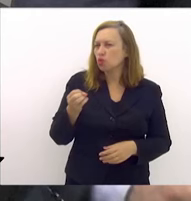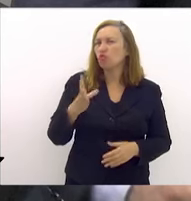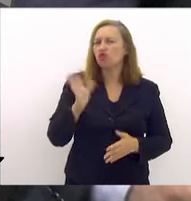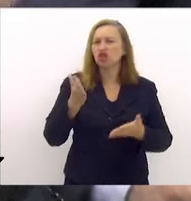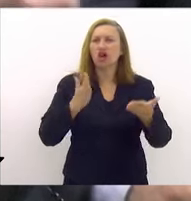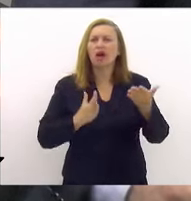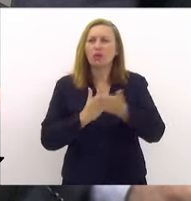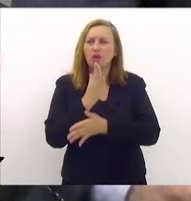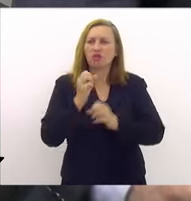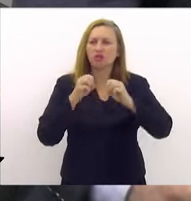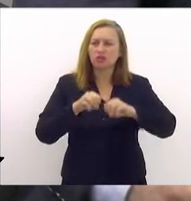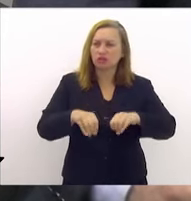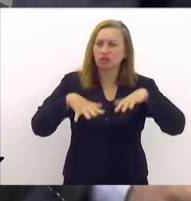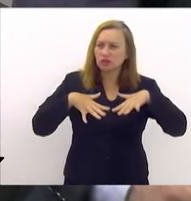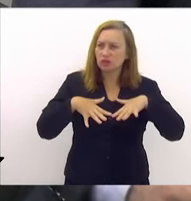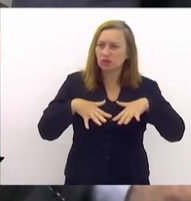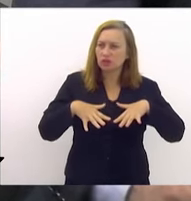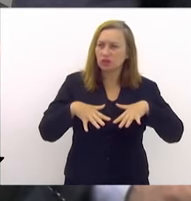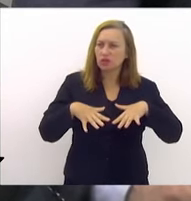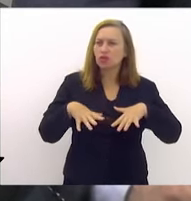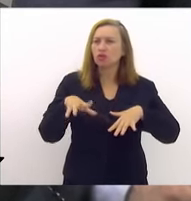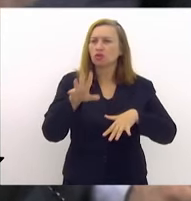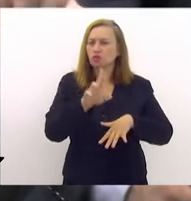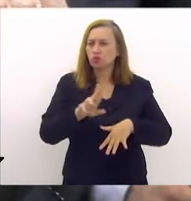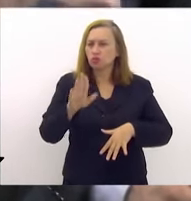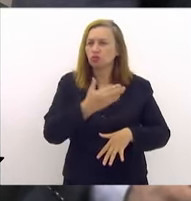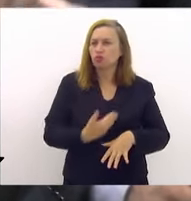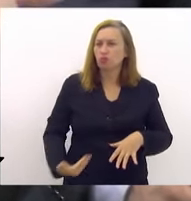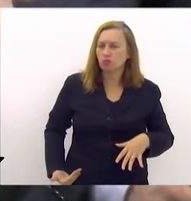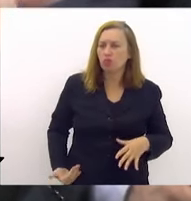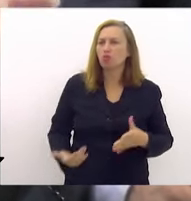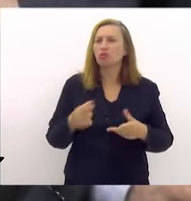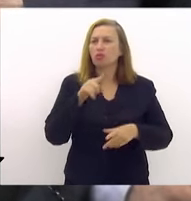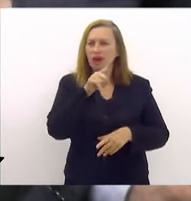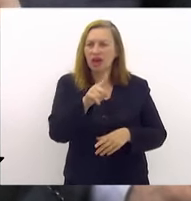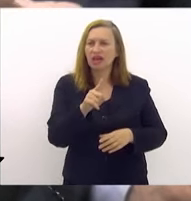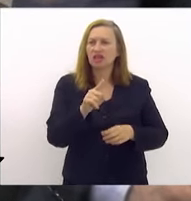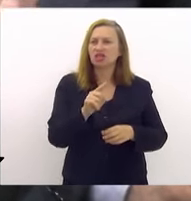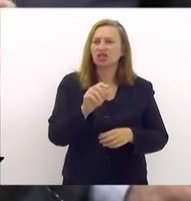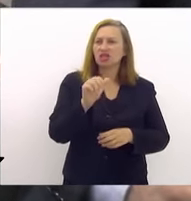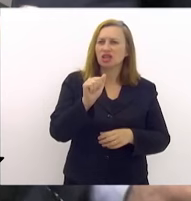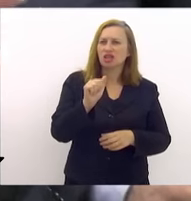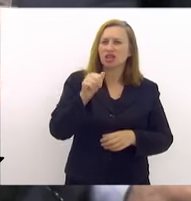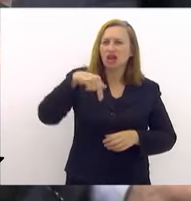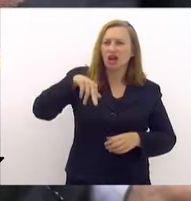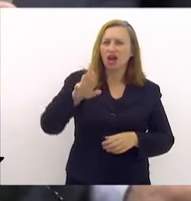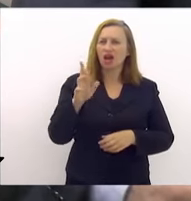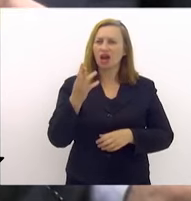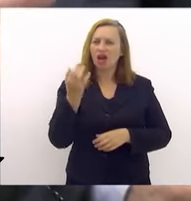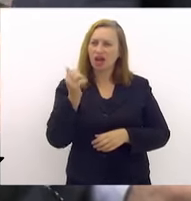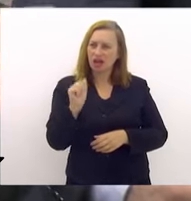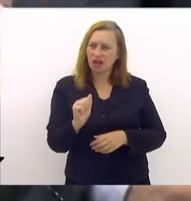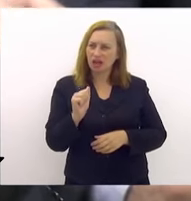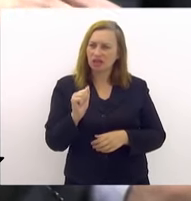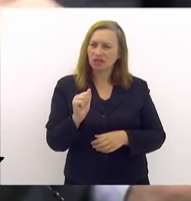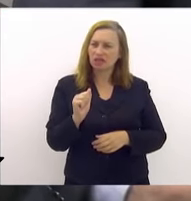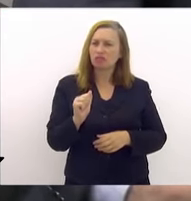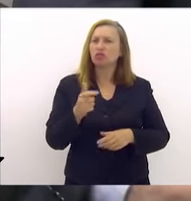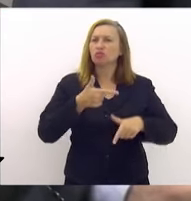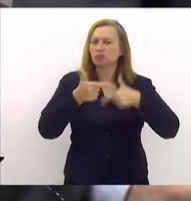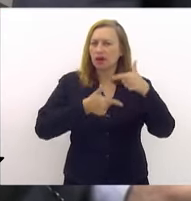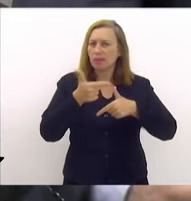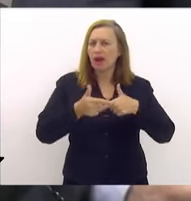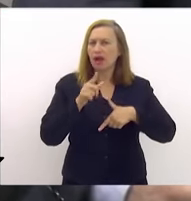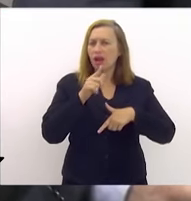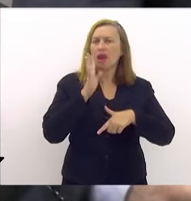no plenário a questão da utilidade pública à Brigada Ambiental, sim, lá de Angra dos Reis, que faz um trabalho muito bacana,